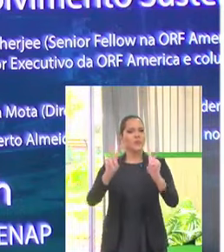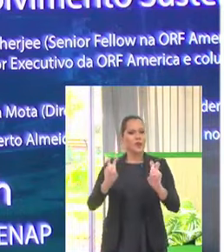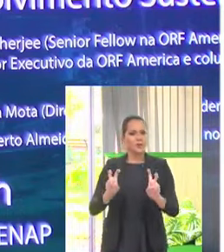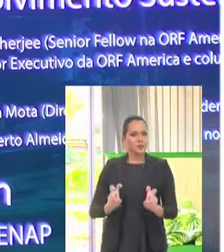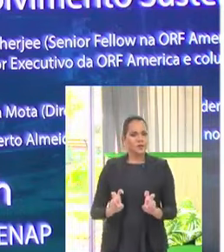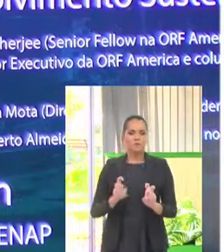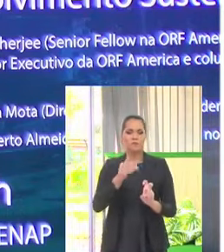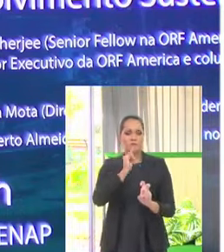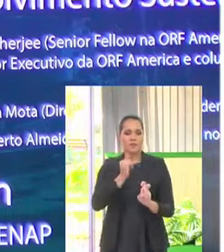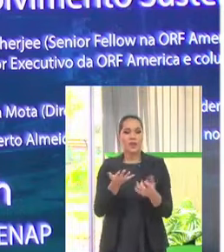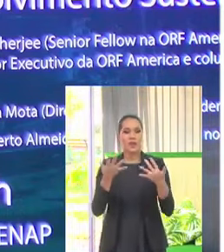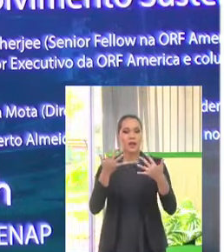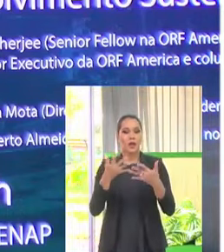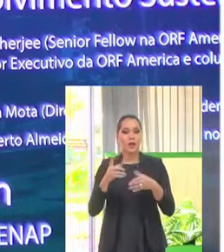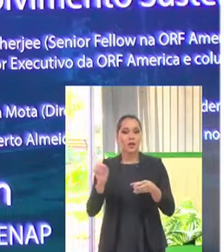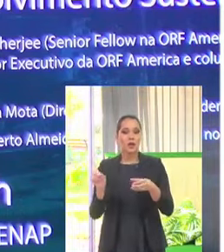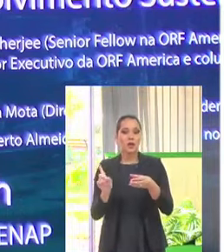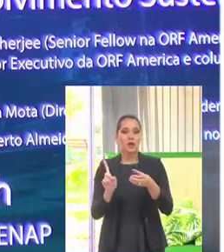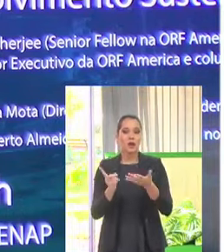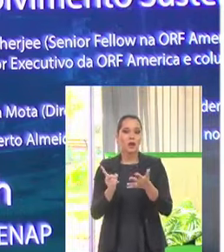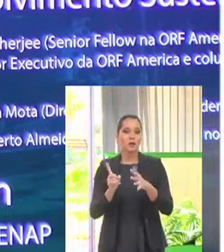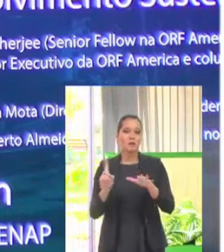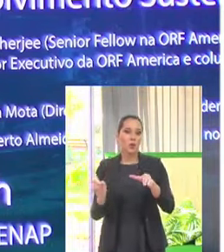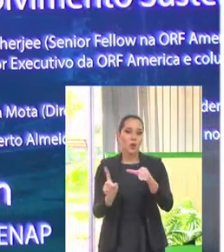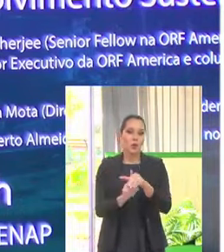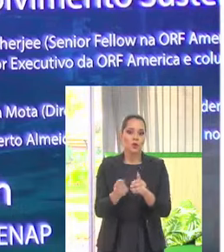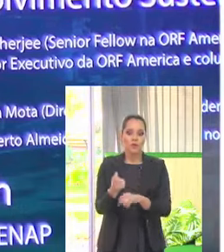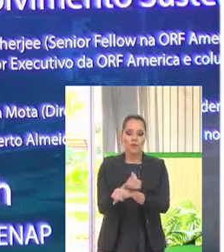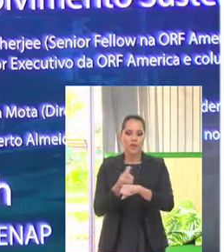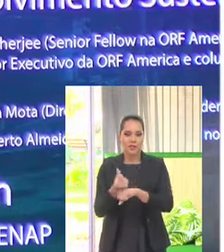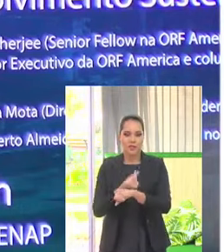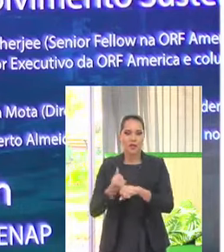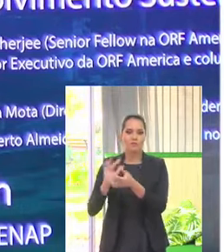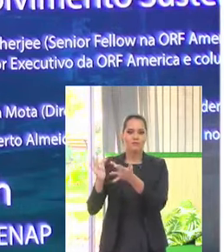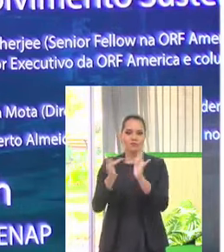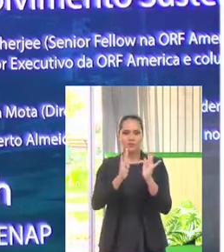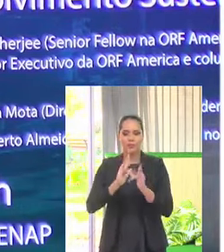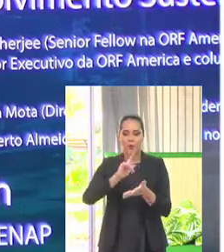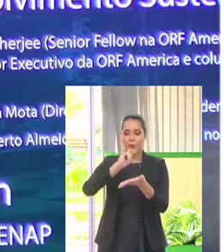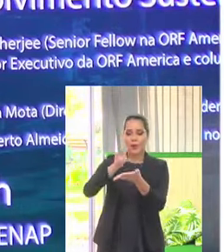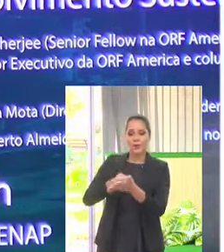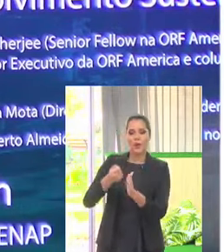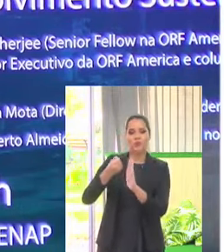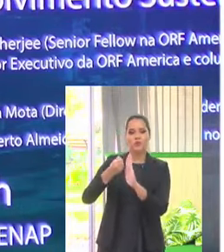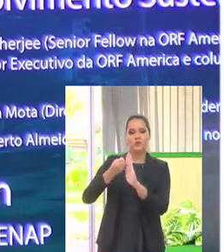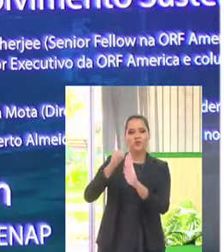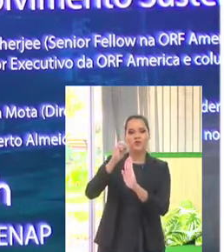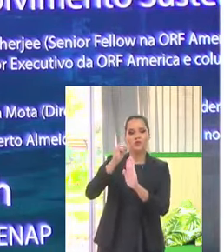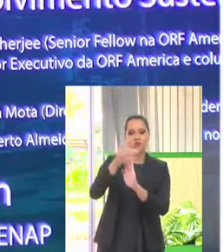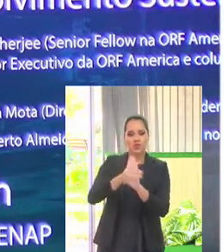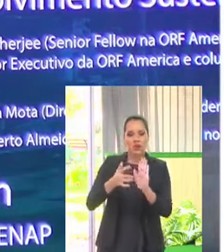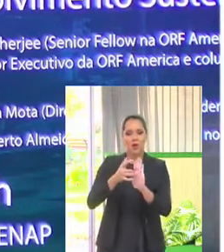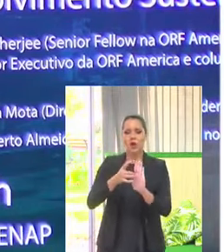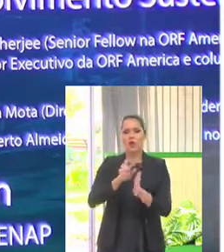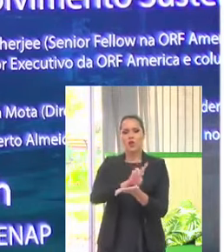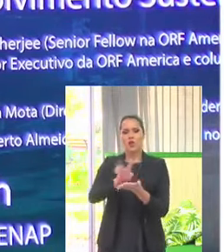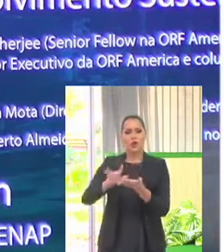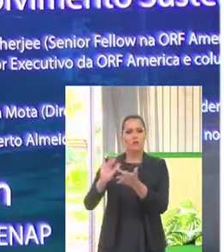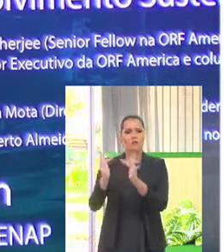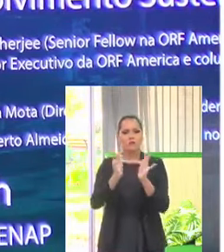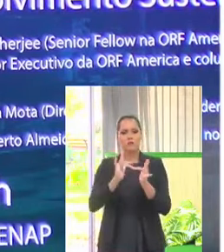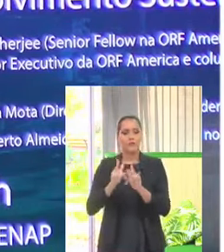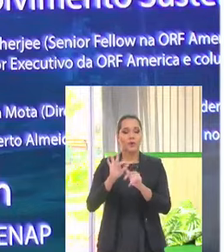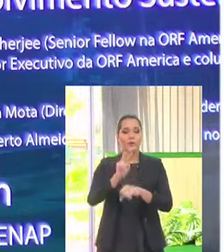temas como inclusão financeira, redes de e-commerce, pagamentos digitais e novos frameworks para